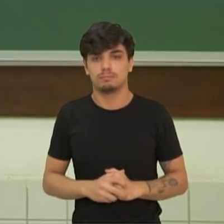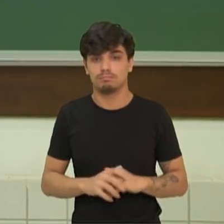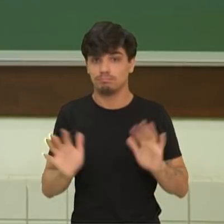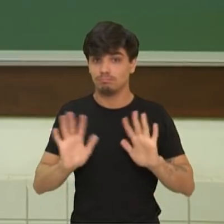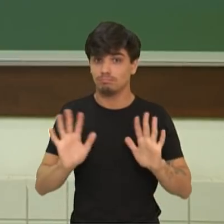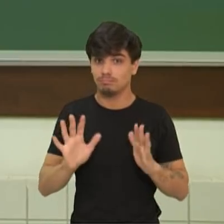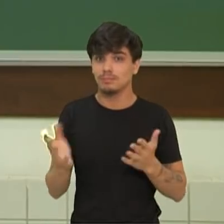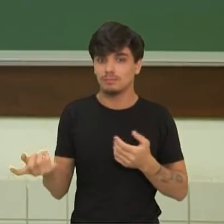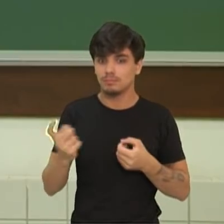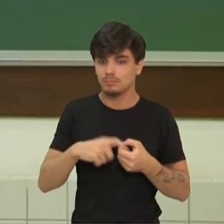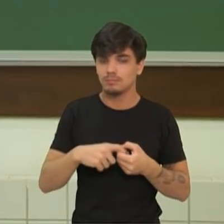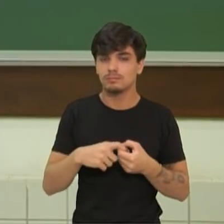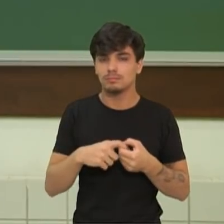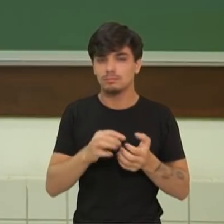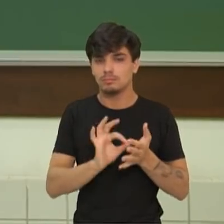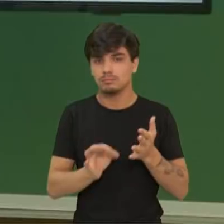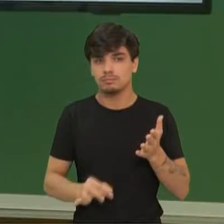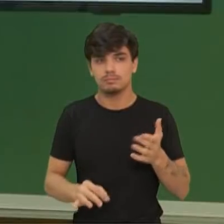Olá, queridos, vamos corrigir?